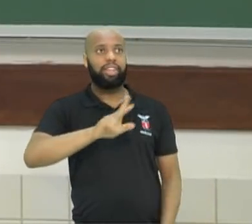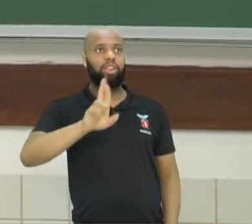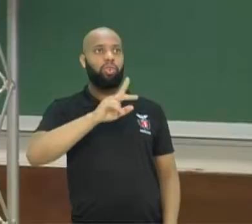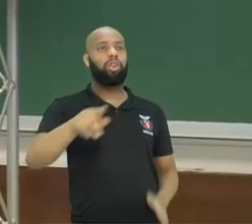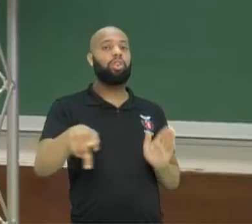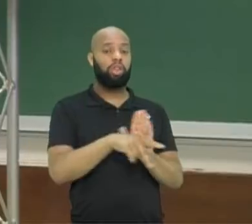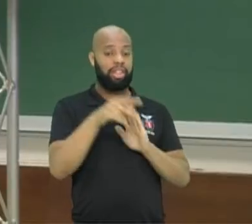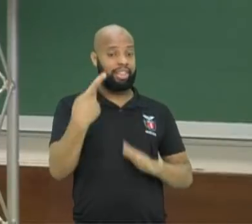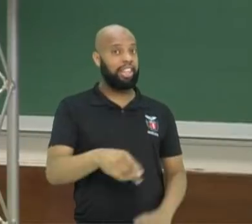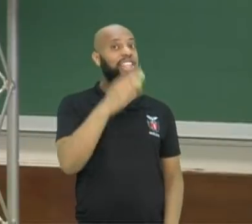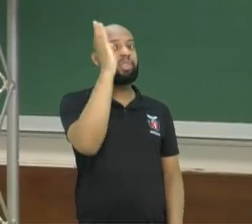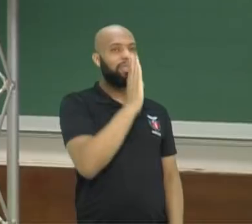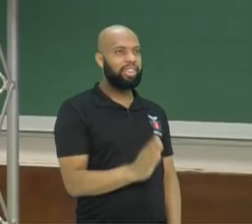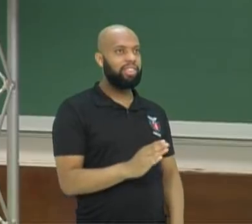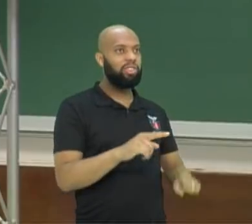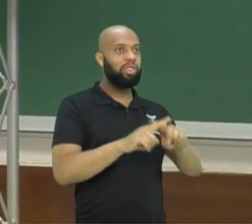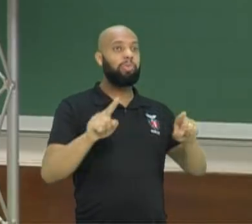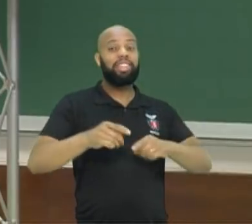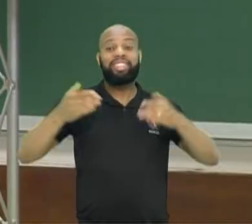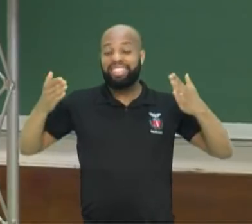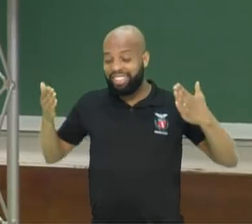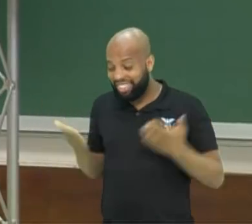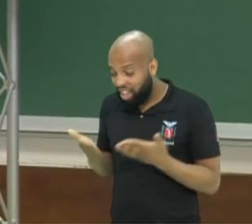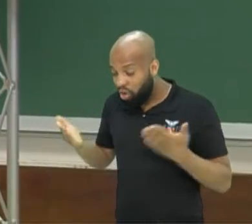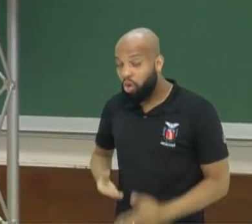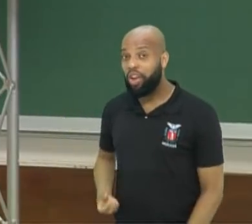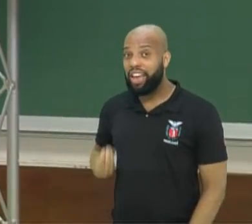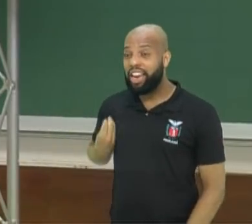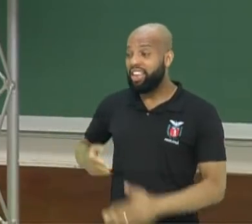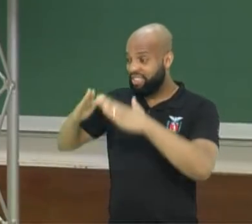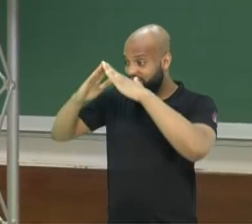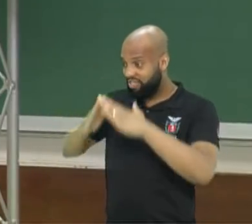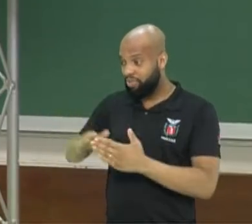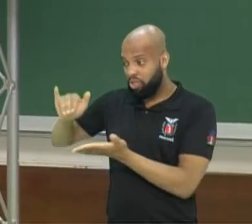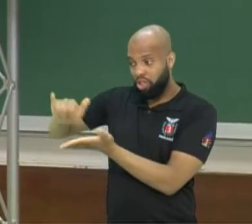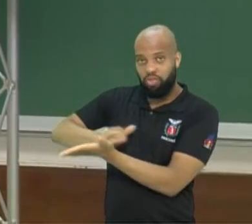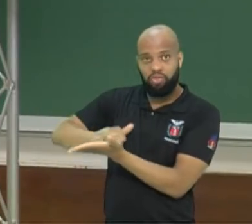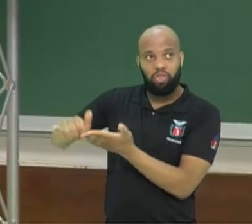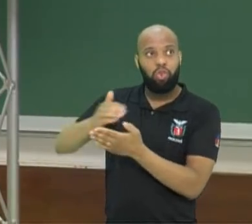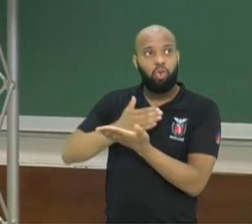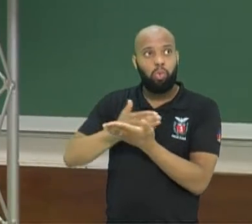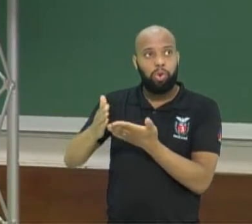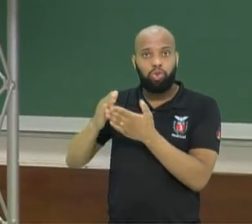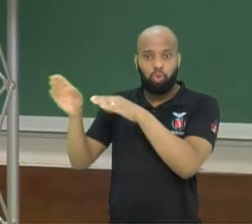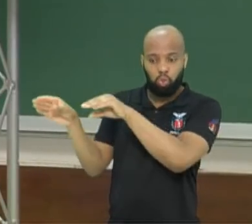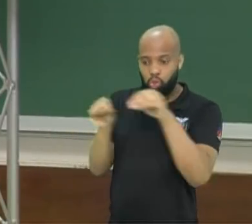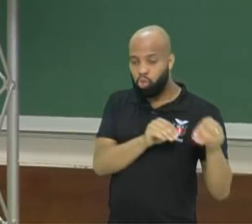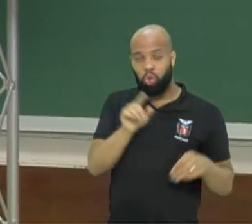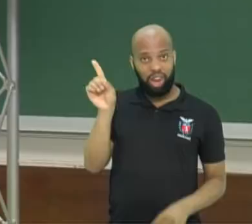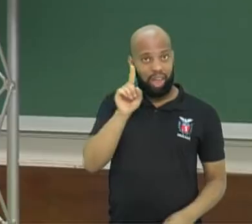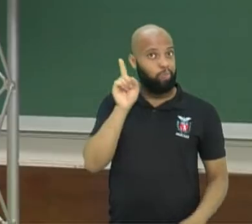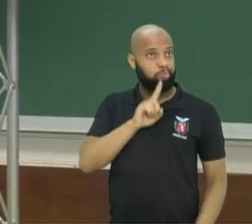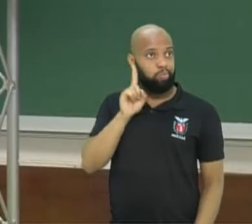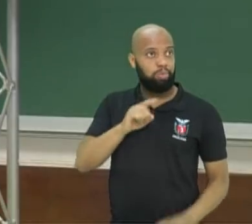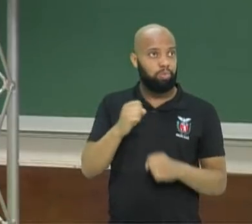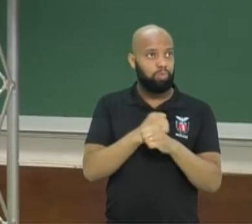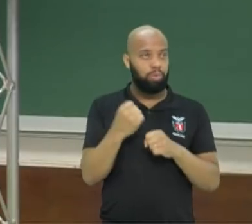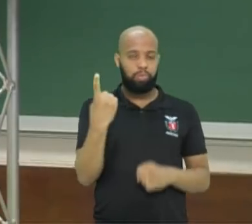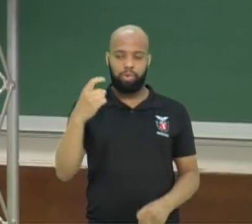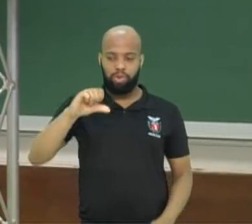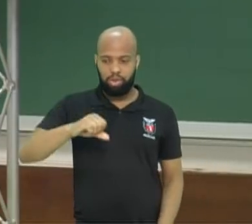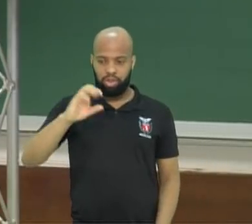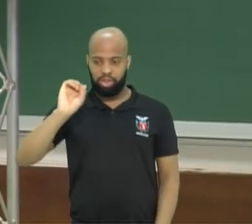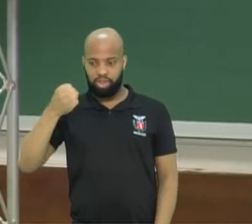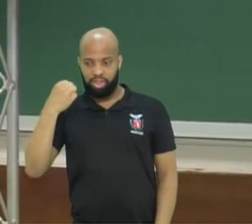é brasileiro, mas ele mora em Nova York desde 1983. Cuidado com essas informações.